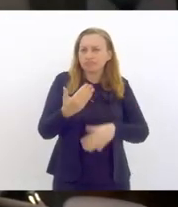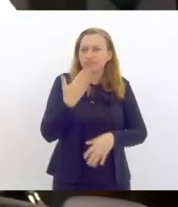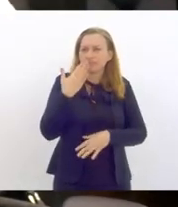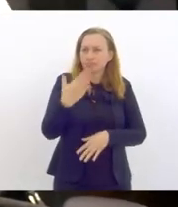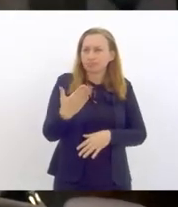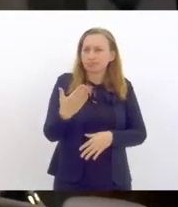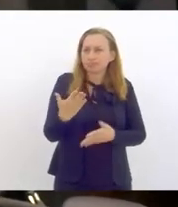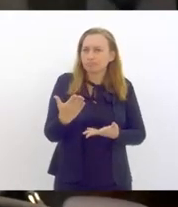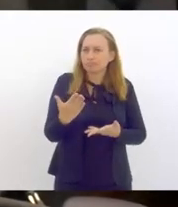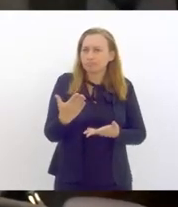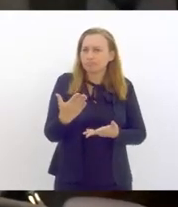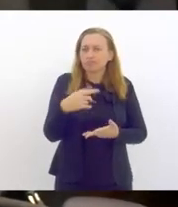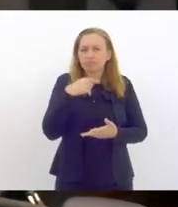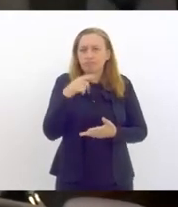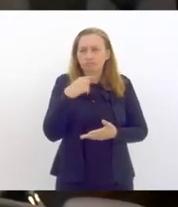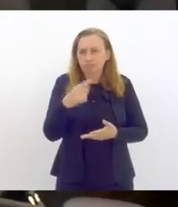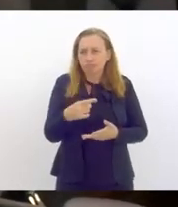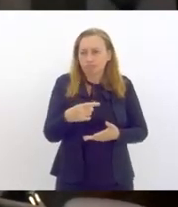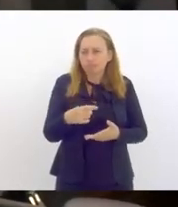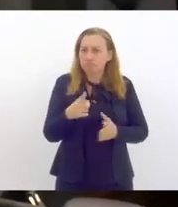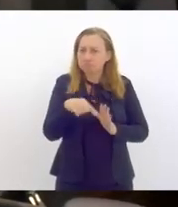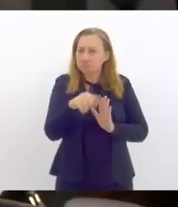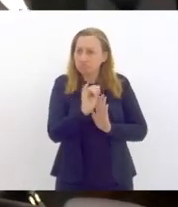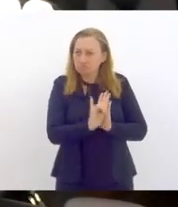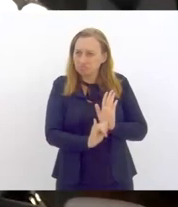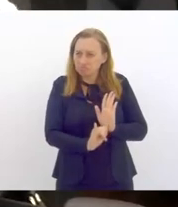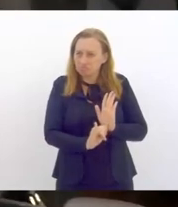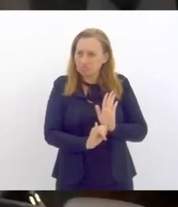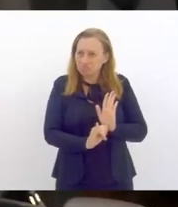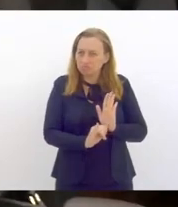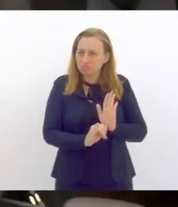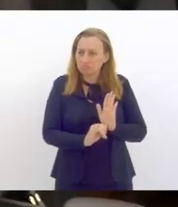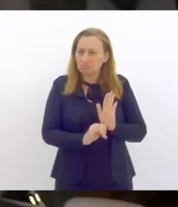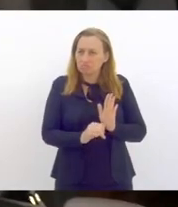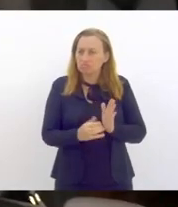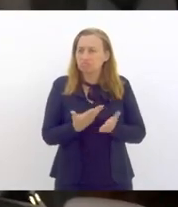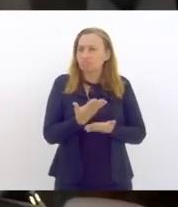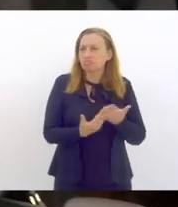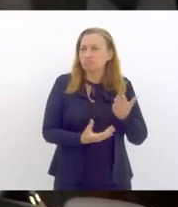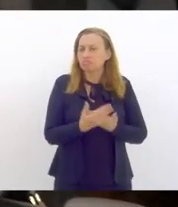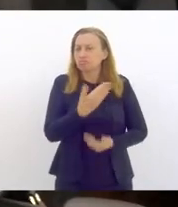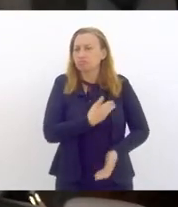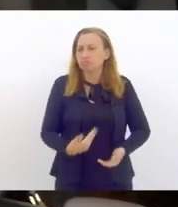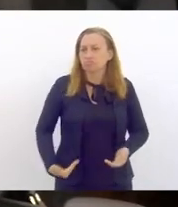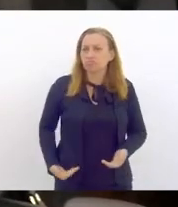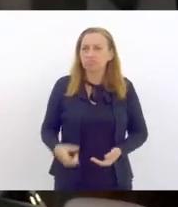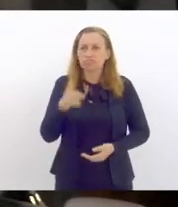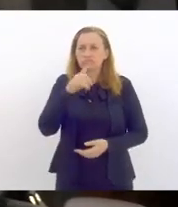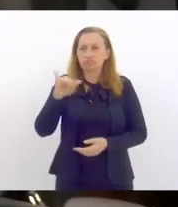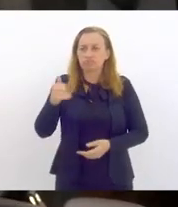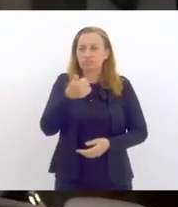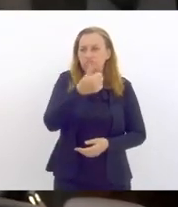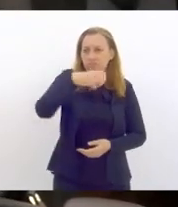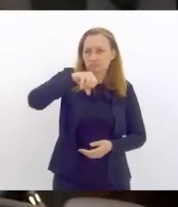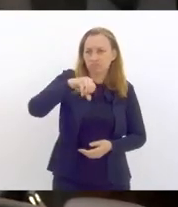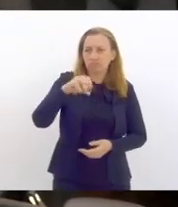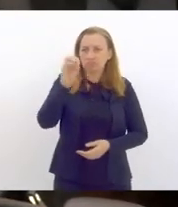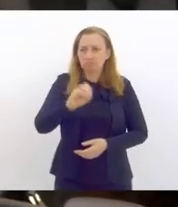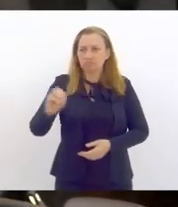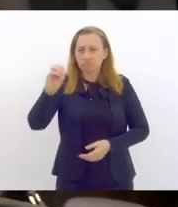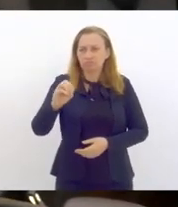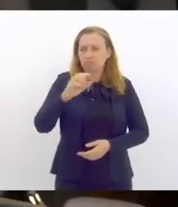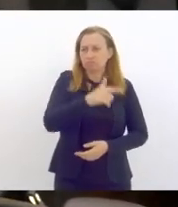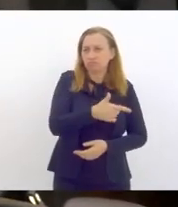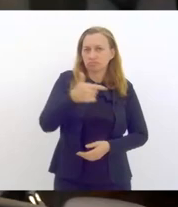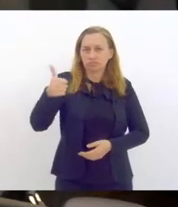qualquer tipo de dúvida e esse relatório chegou na mão do governo no dia 19 de outubro de